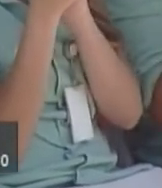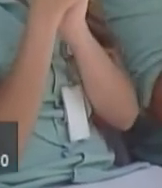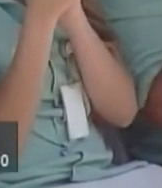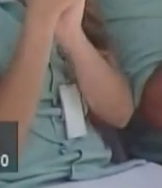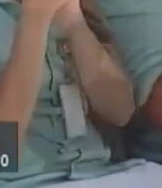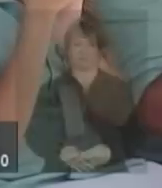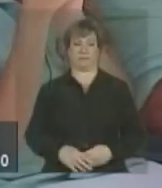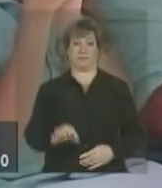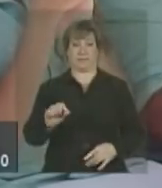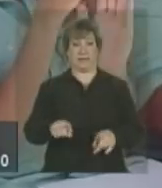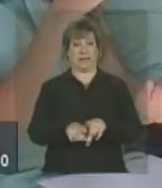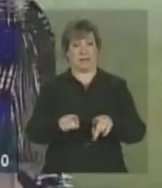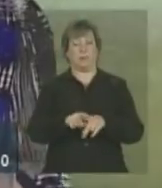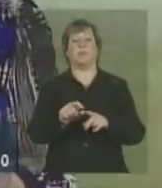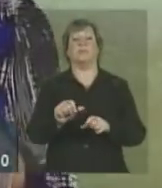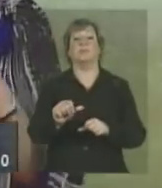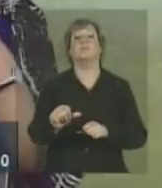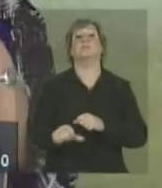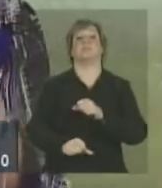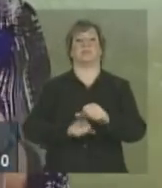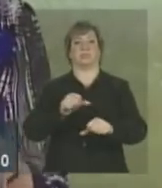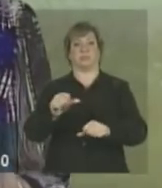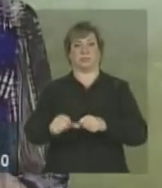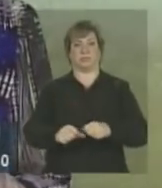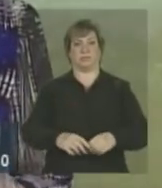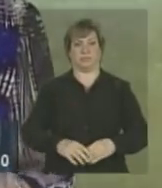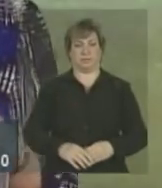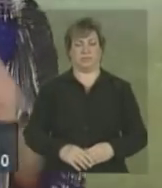E que transforma,